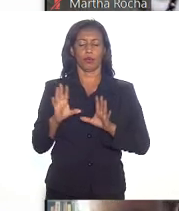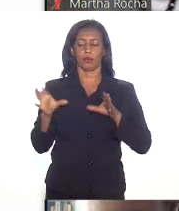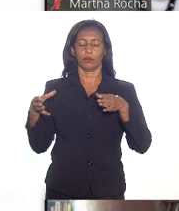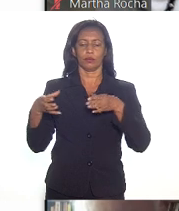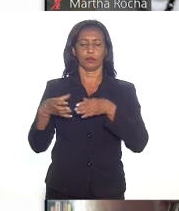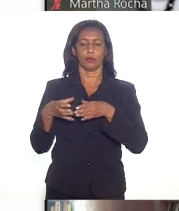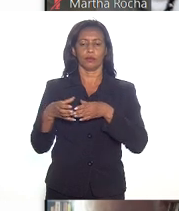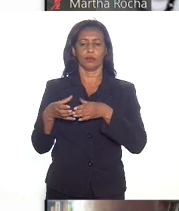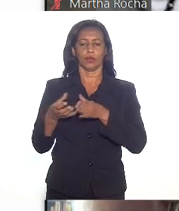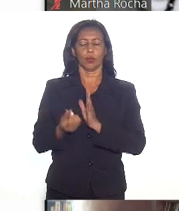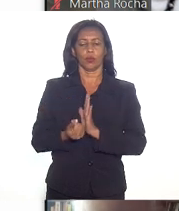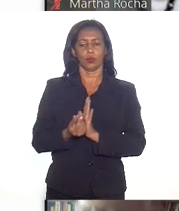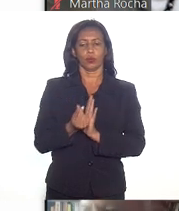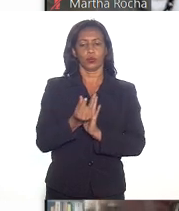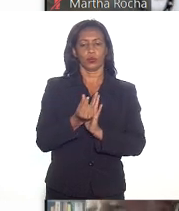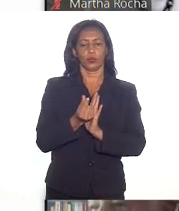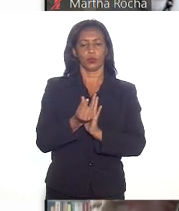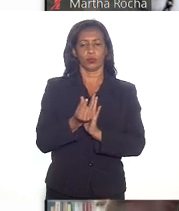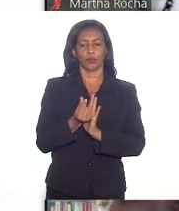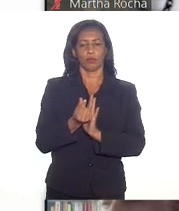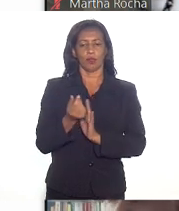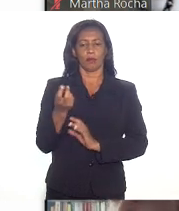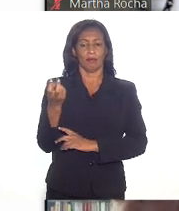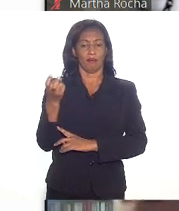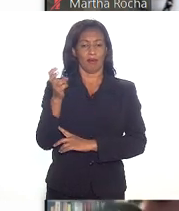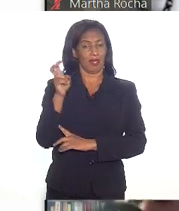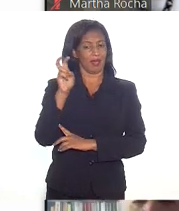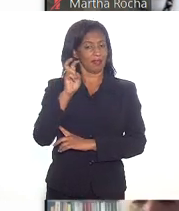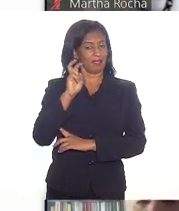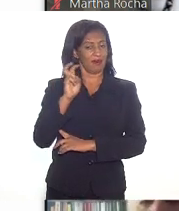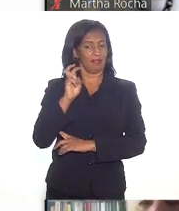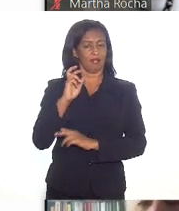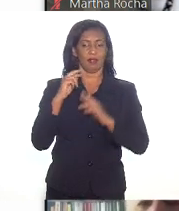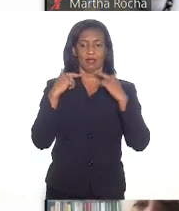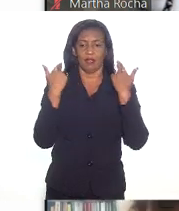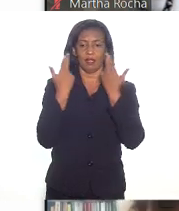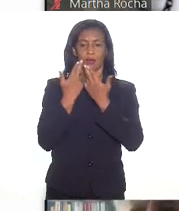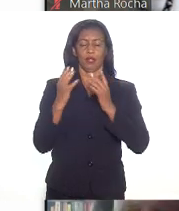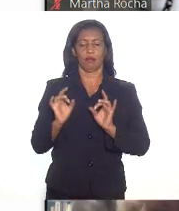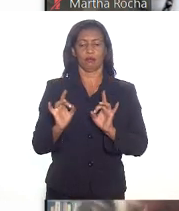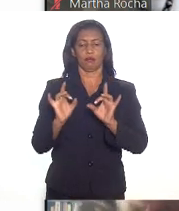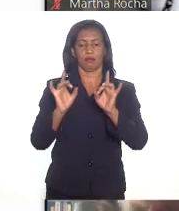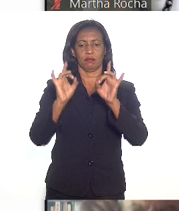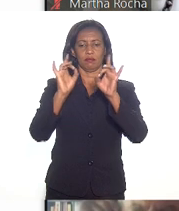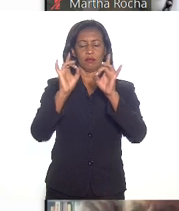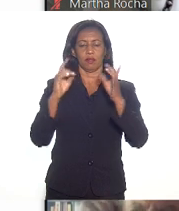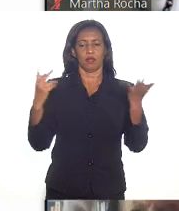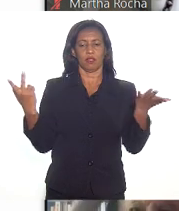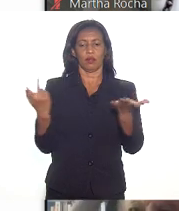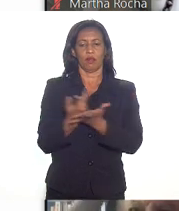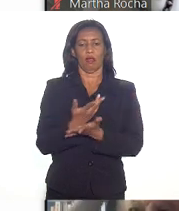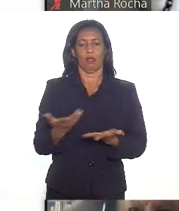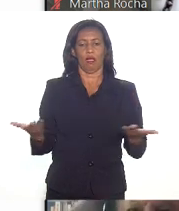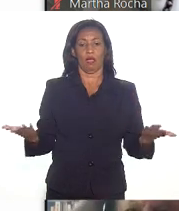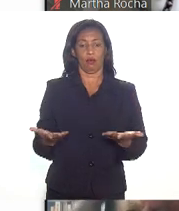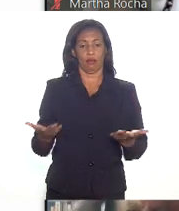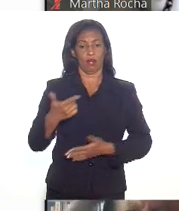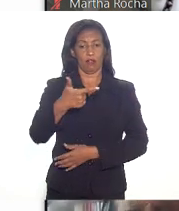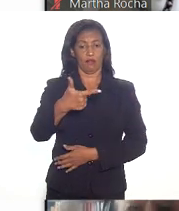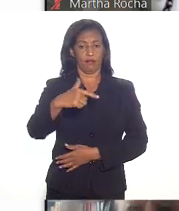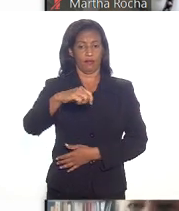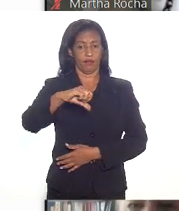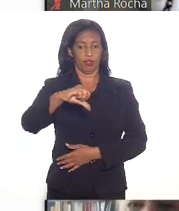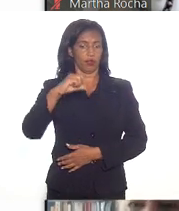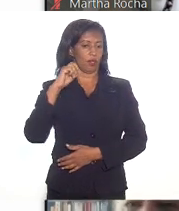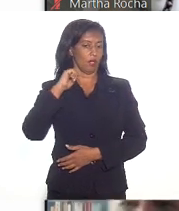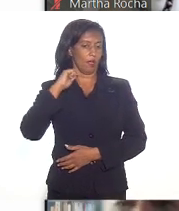Comissão de Tributação. Para a quinta reunião extraordinária, que se realiza agora, dia 29